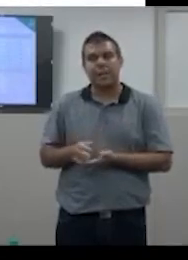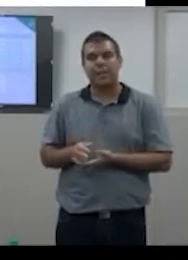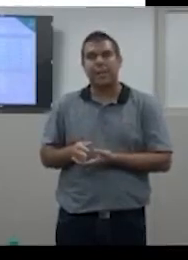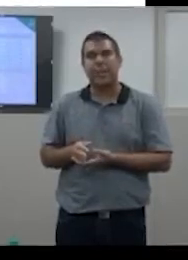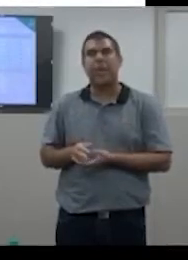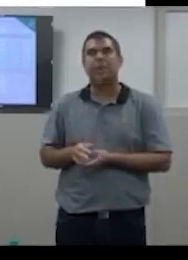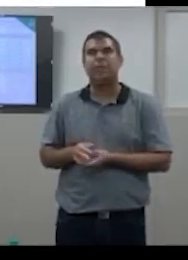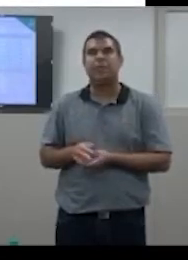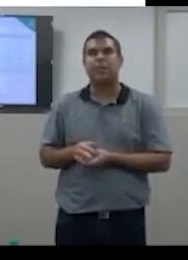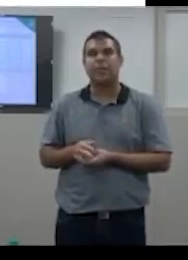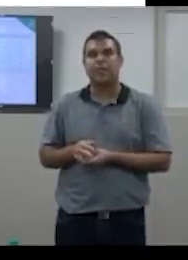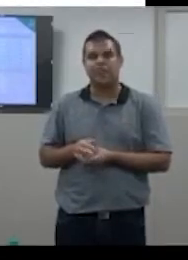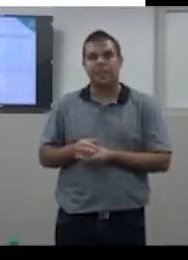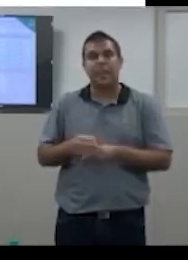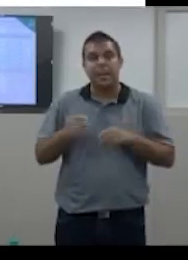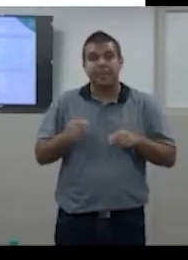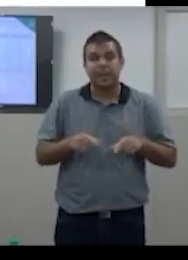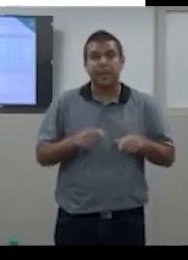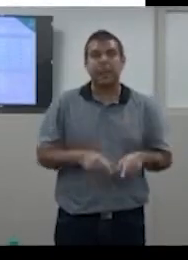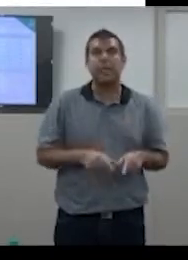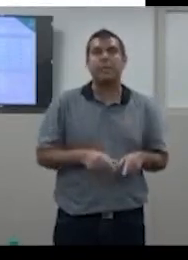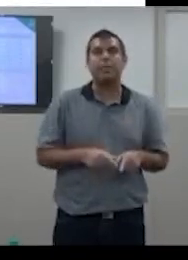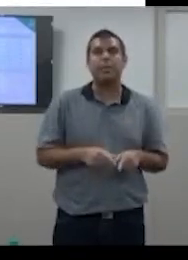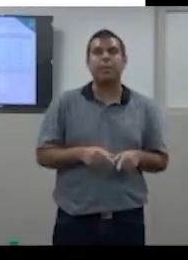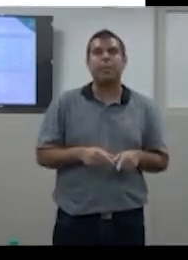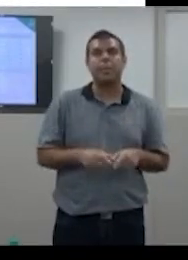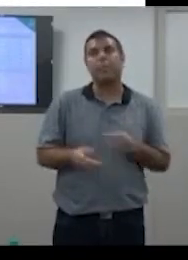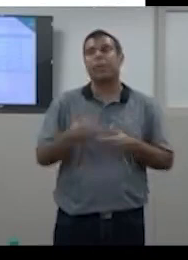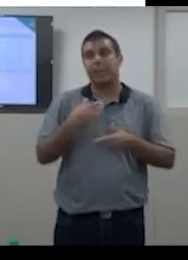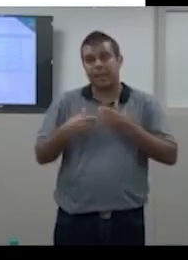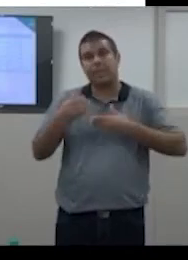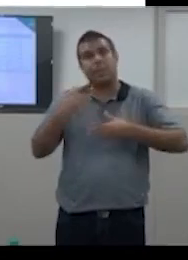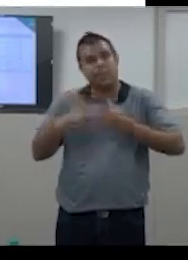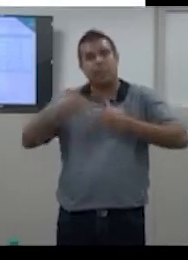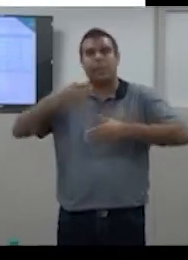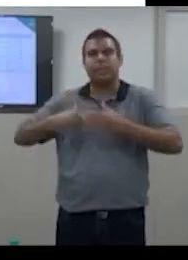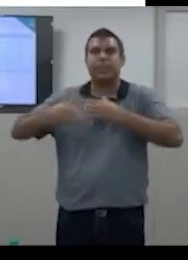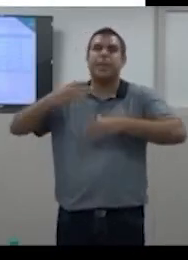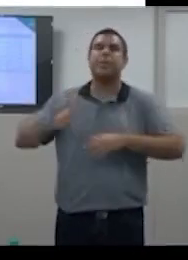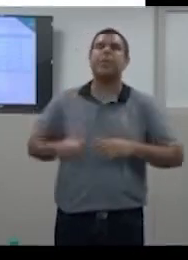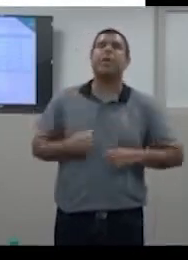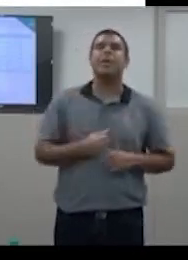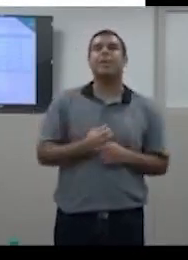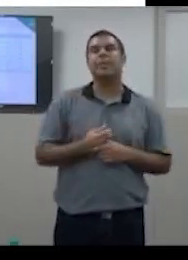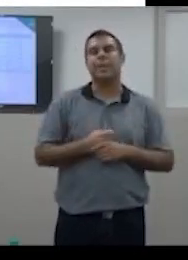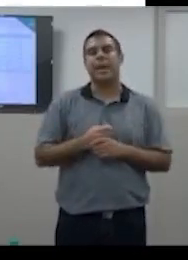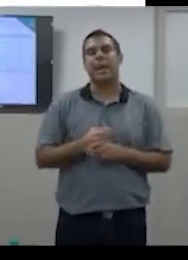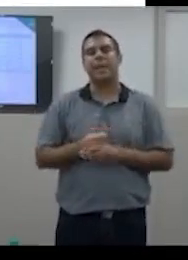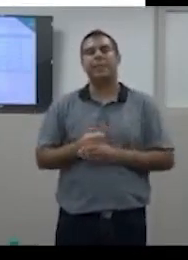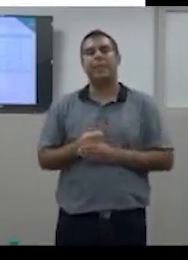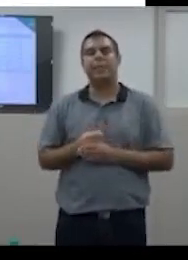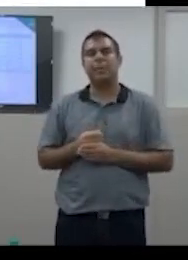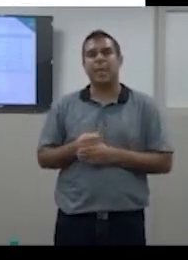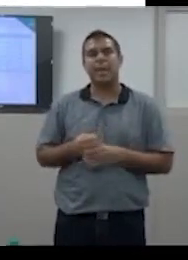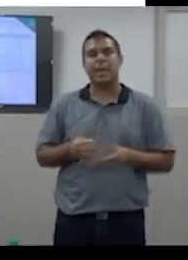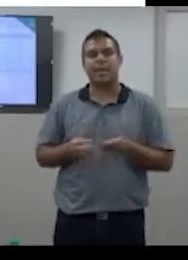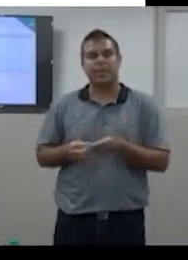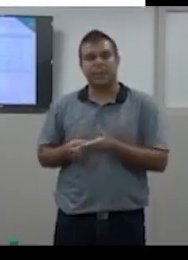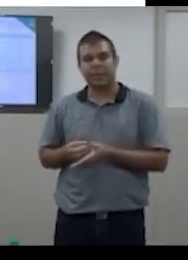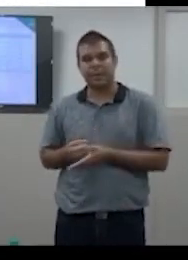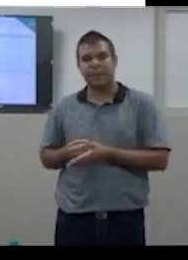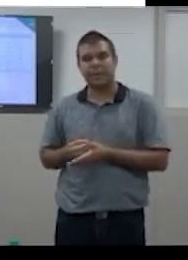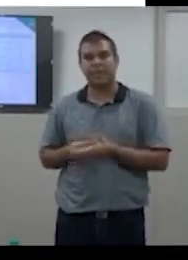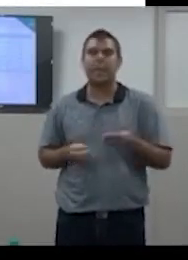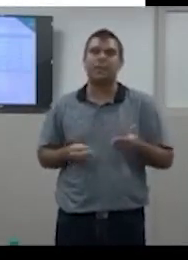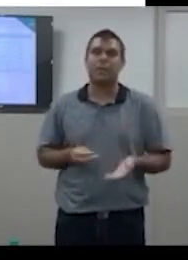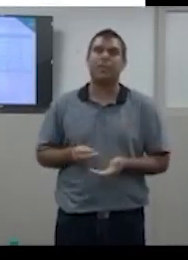água nesse sistema adequado que você vai ter ali está mantendo a temperatura constante, só que ele está recebendo calor, certo? Então assim, aí você vai ter o quê? A